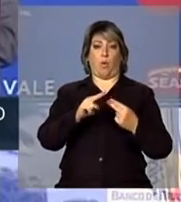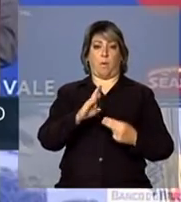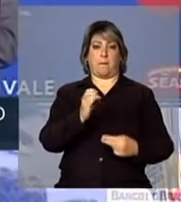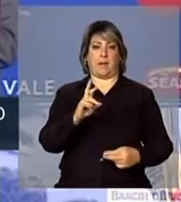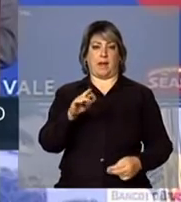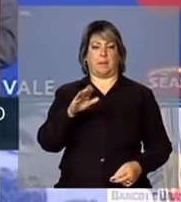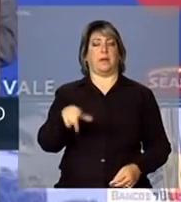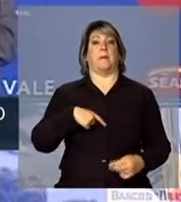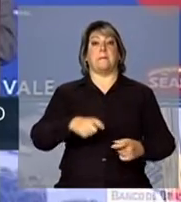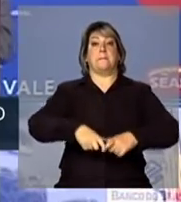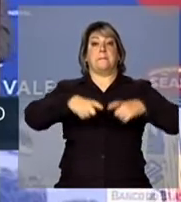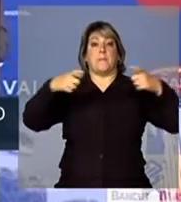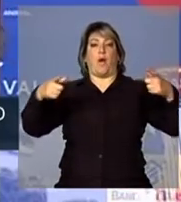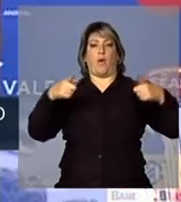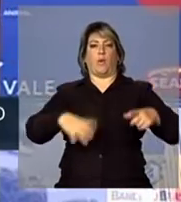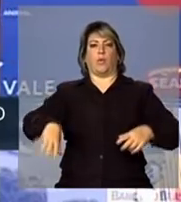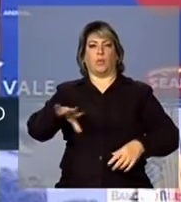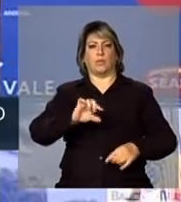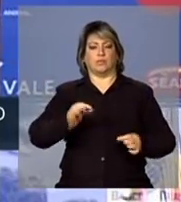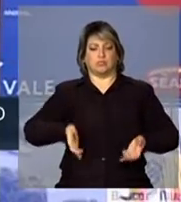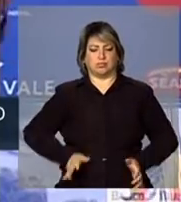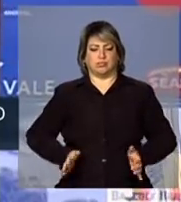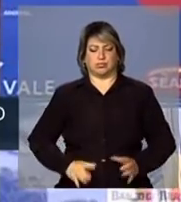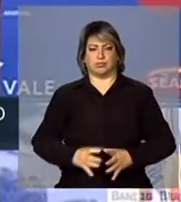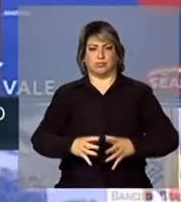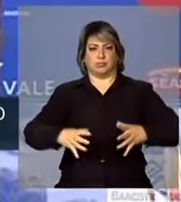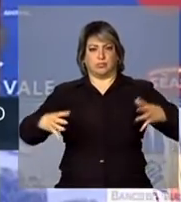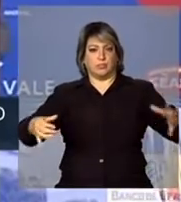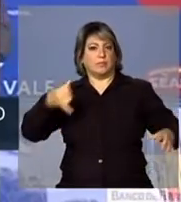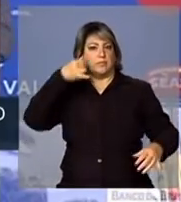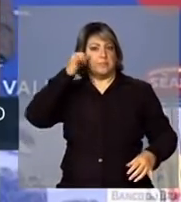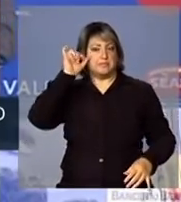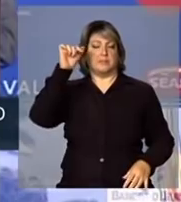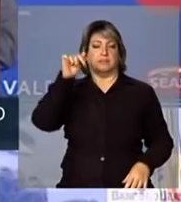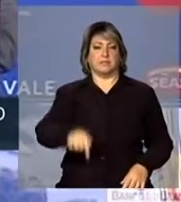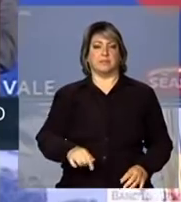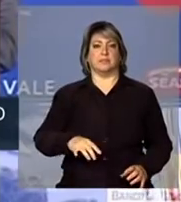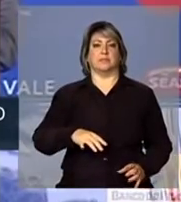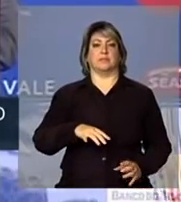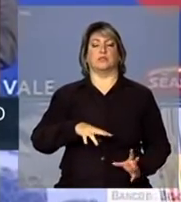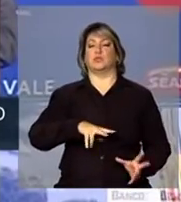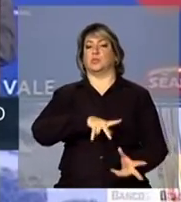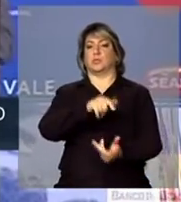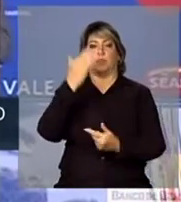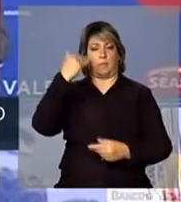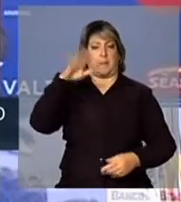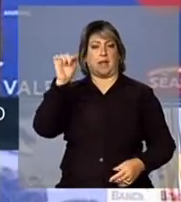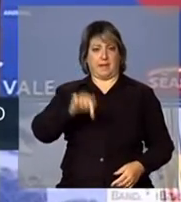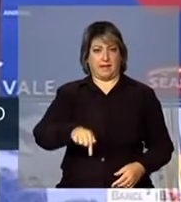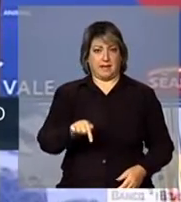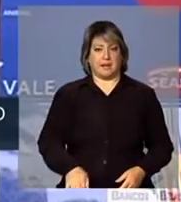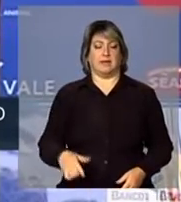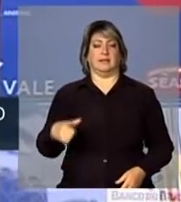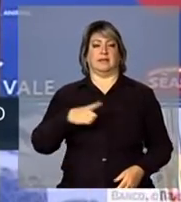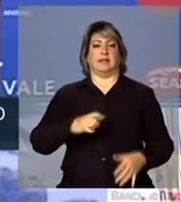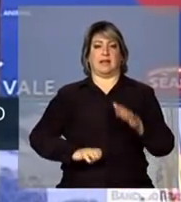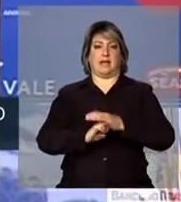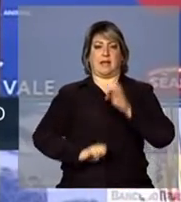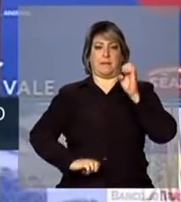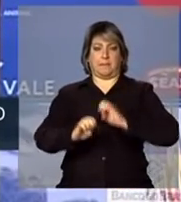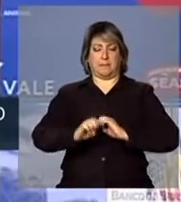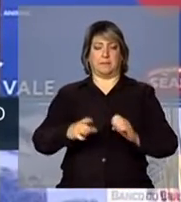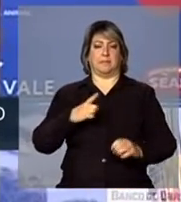do mundo, graças exatamente aos esforços que foram desenvolvidos pela Embrapa, pelas empresas privadas, pelos governos